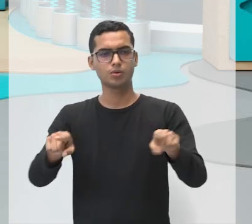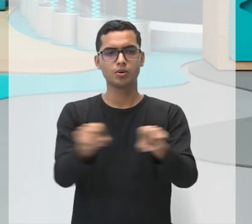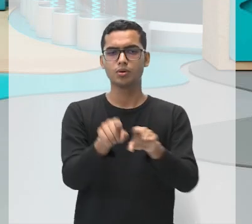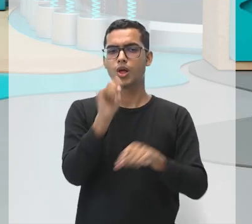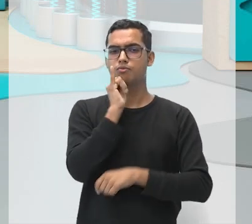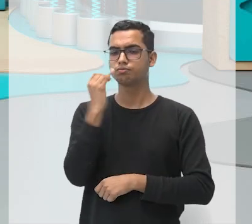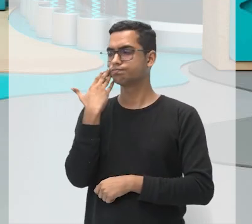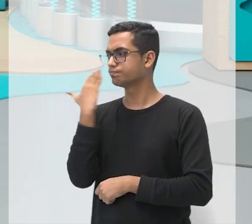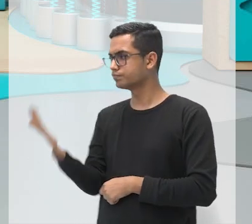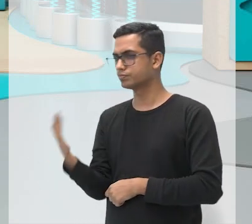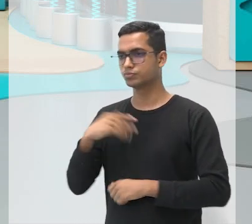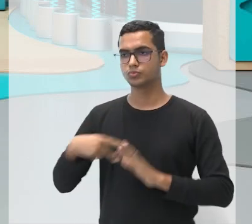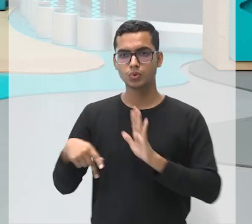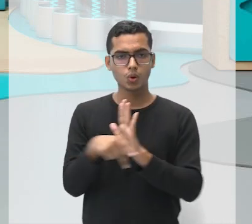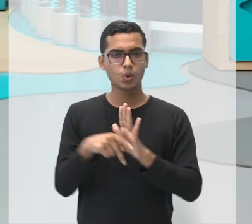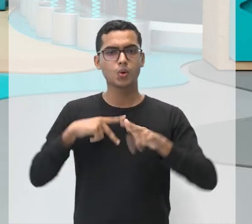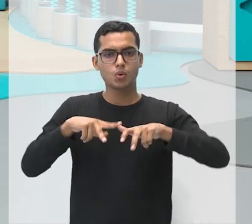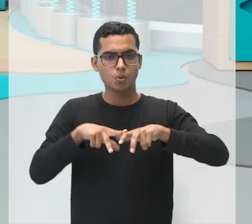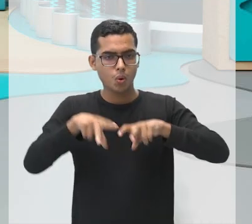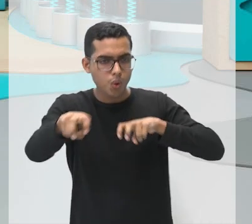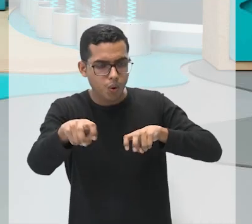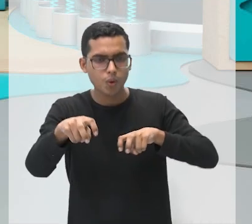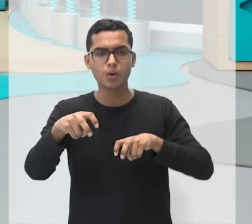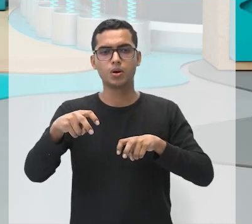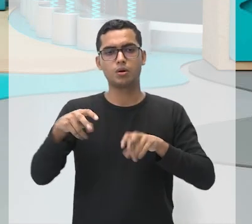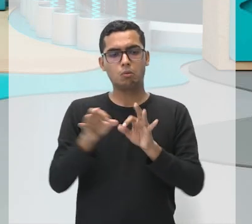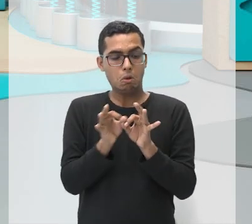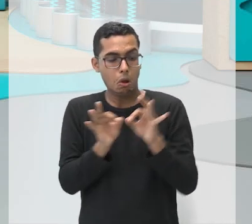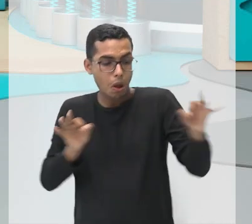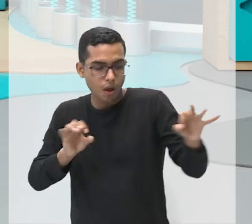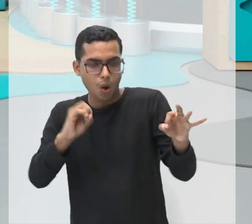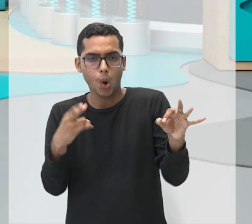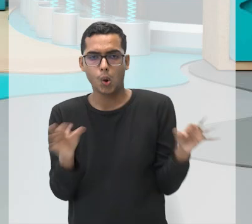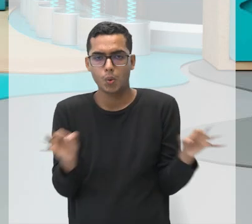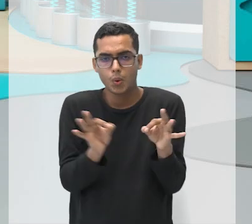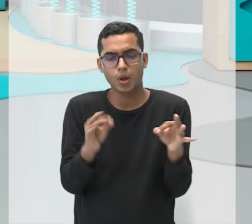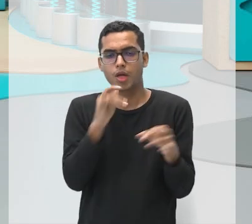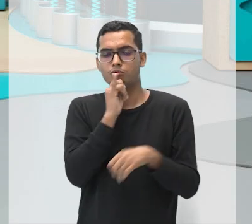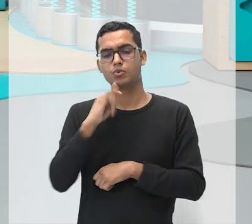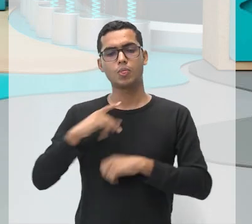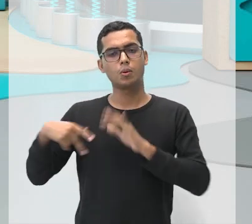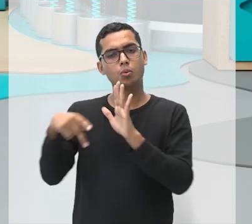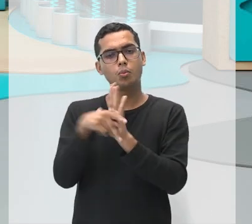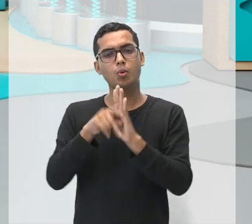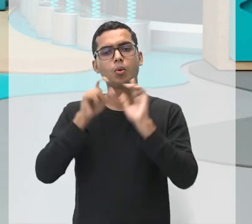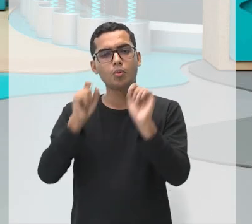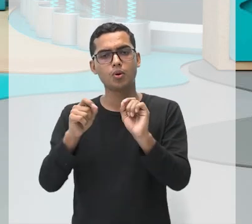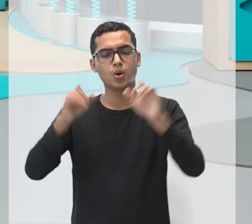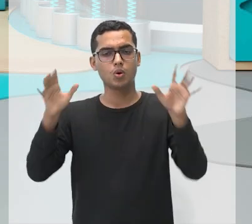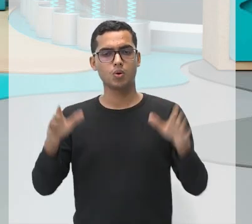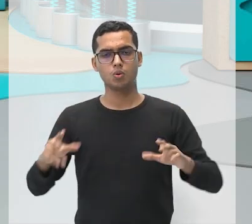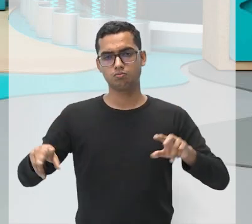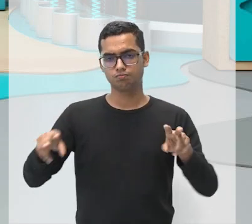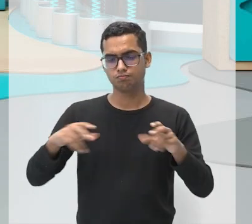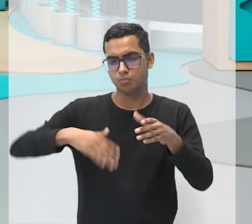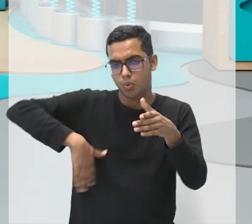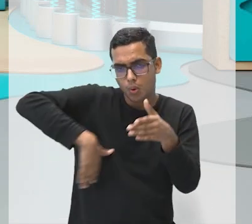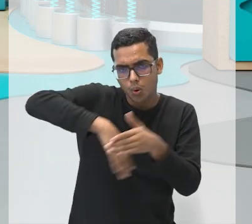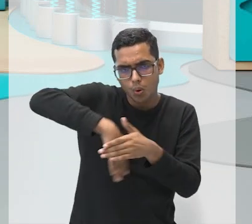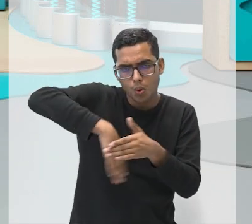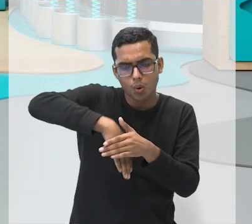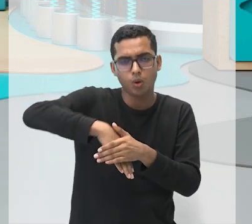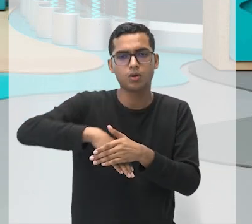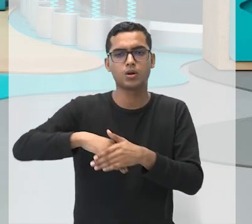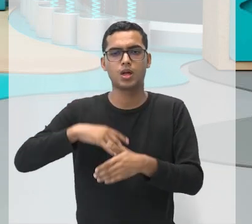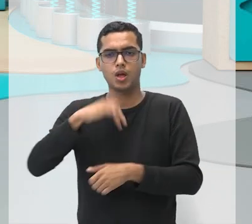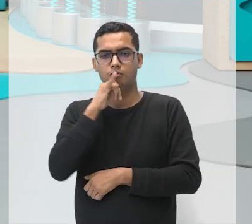por exemplo, as corridas longas e curtas, a gente pode ver elas no futebol, né? Imagina uma bola que foi